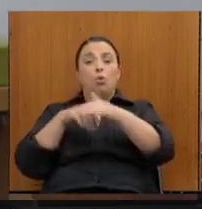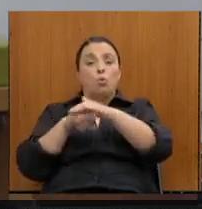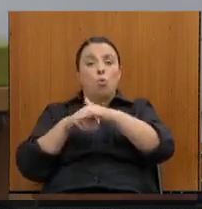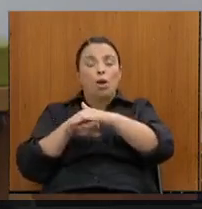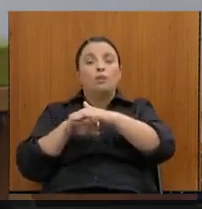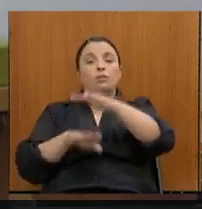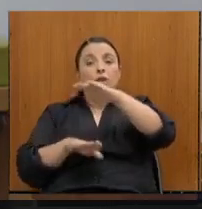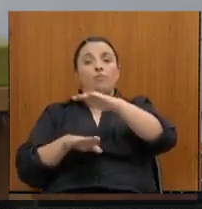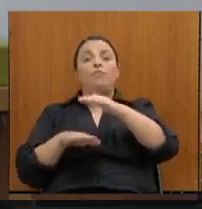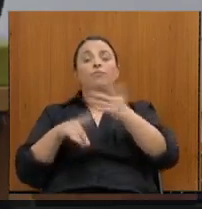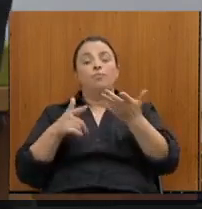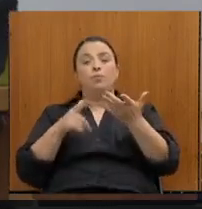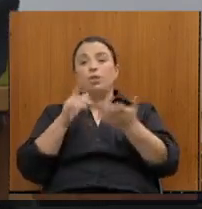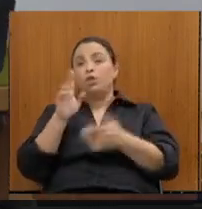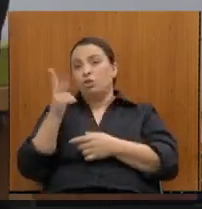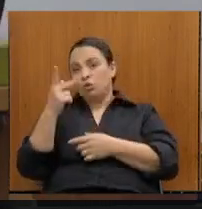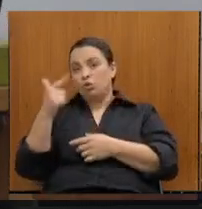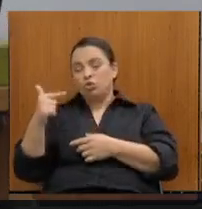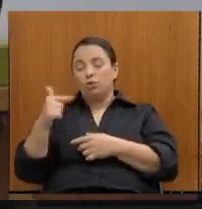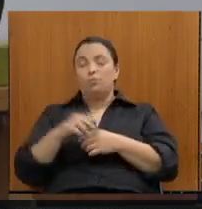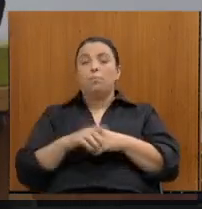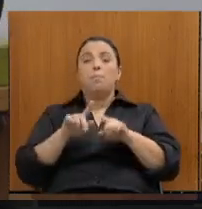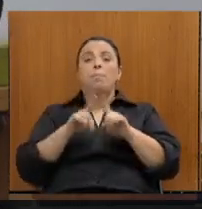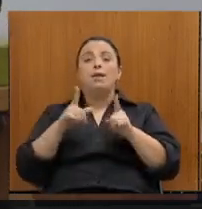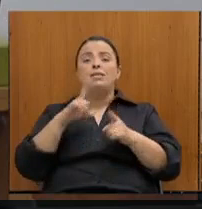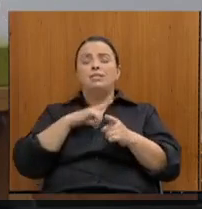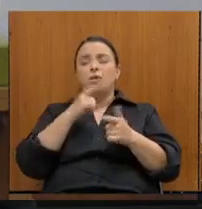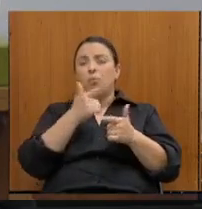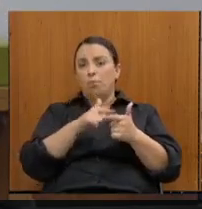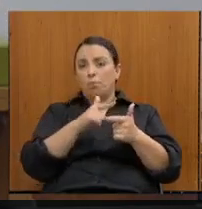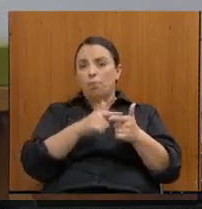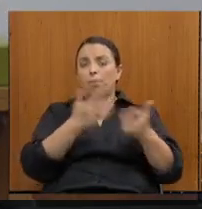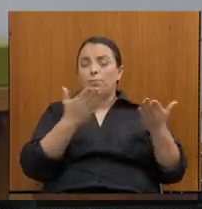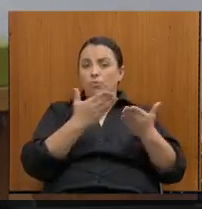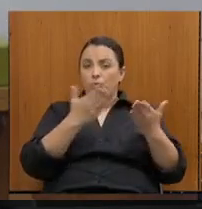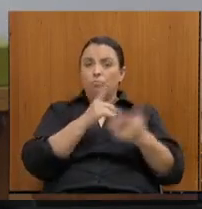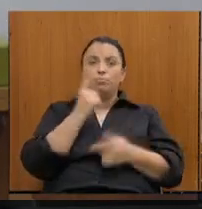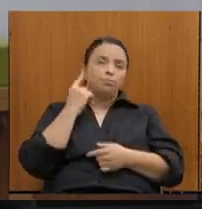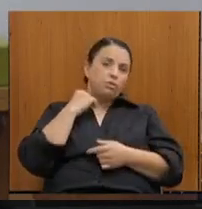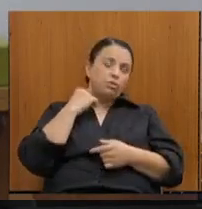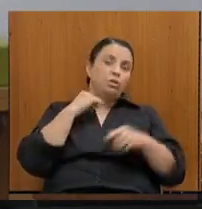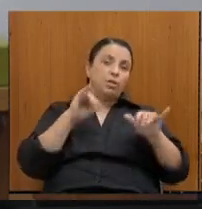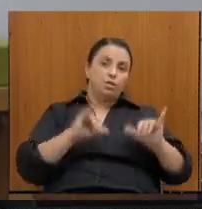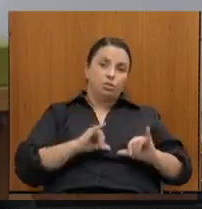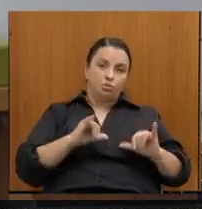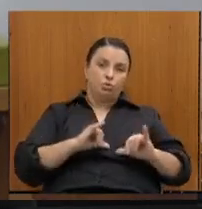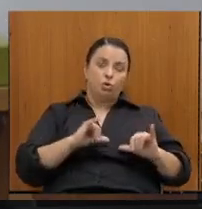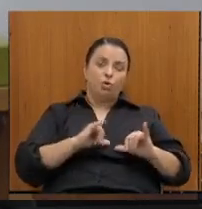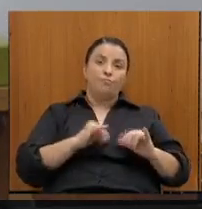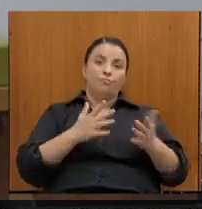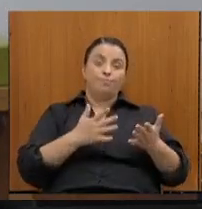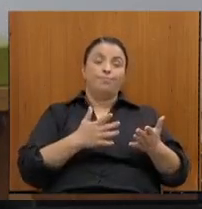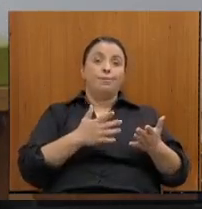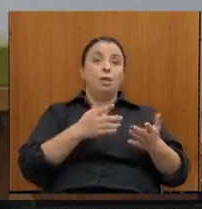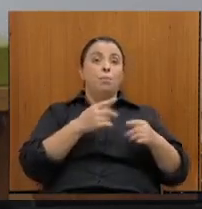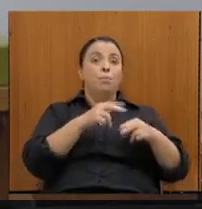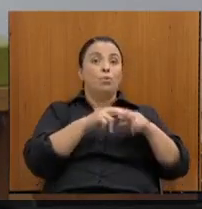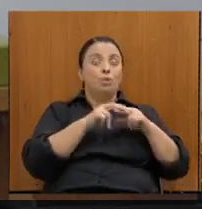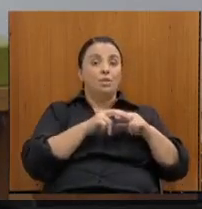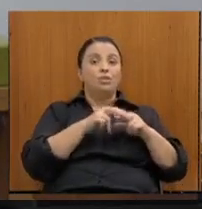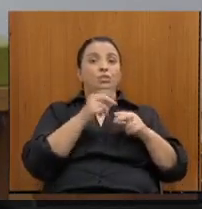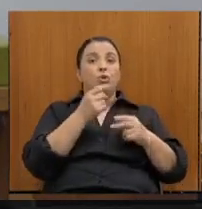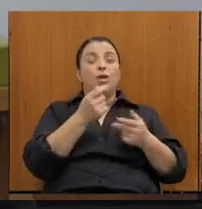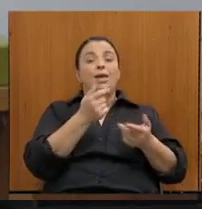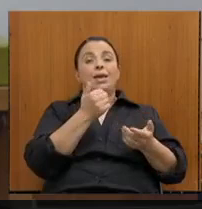hidrogenico e eu queria só dar um exemplo de um problema que hoje Minas Gerais está jogando muita energia a sua lá fora